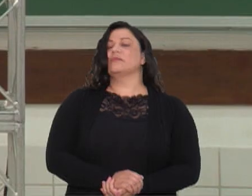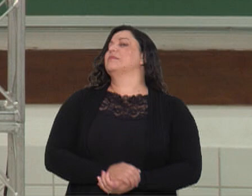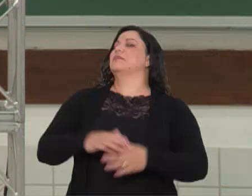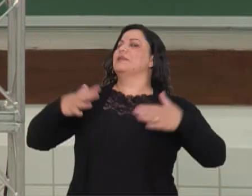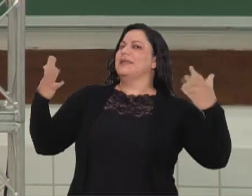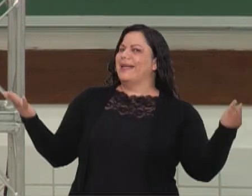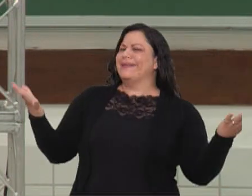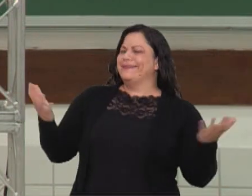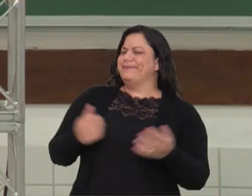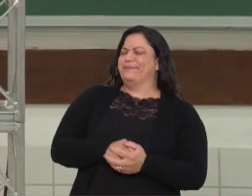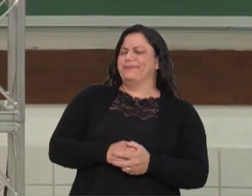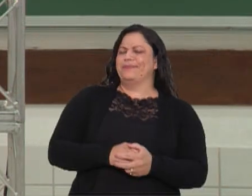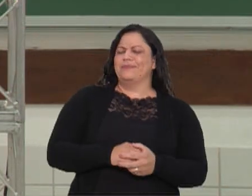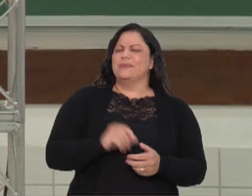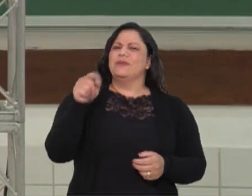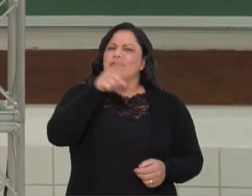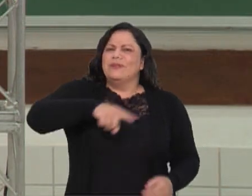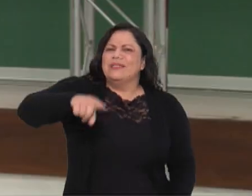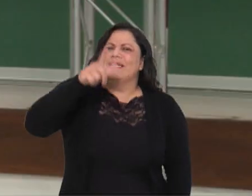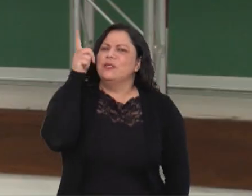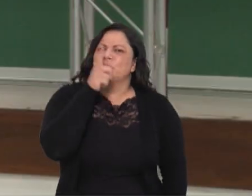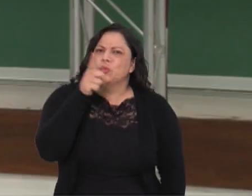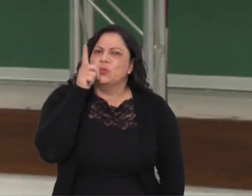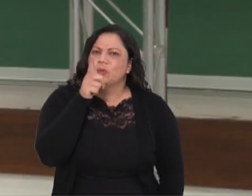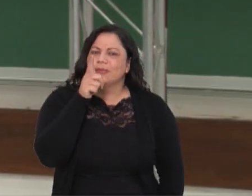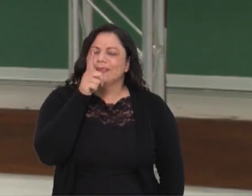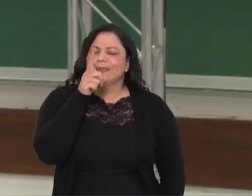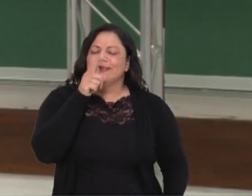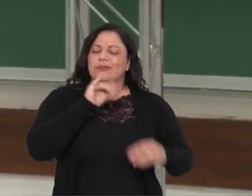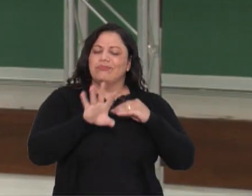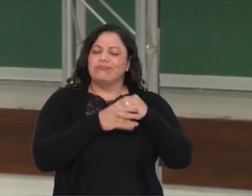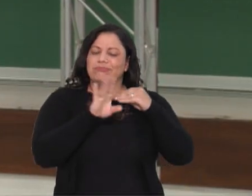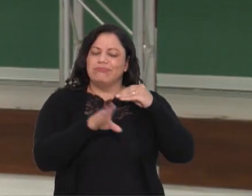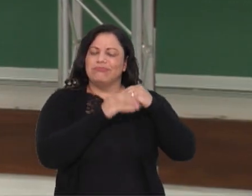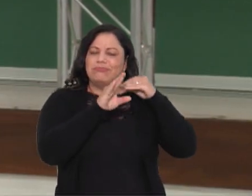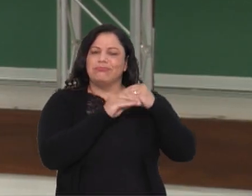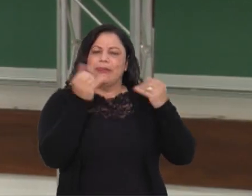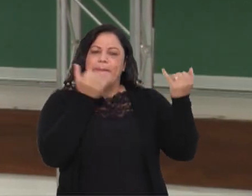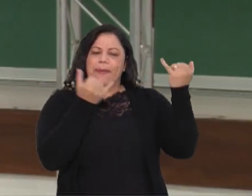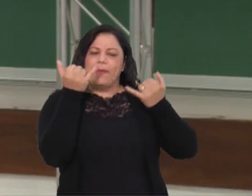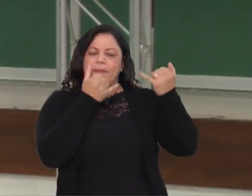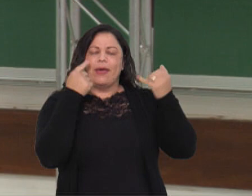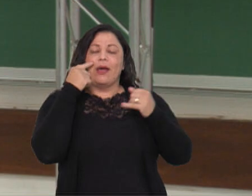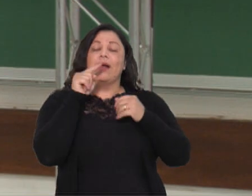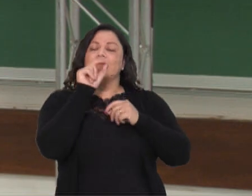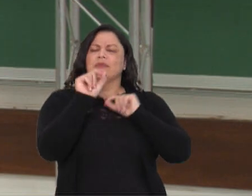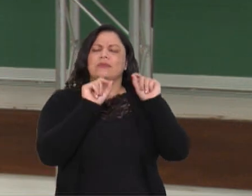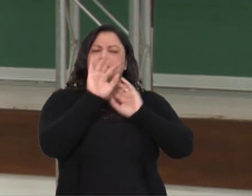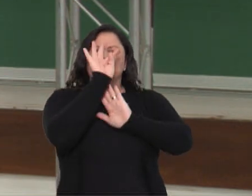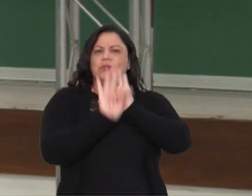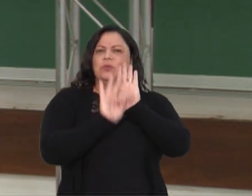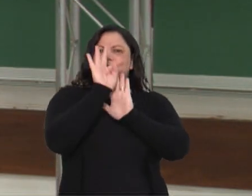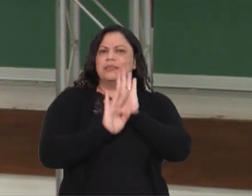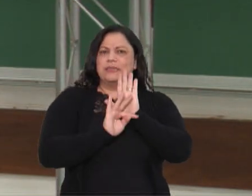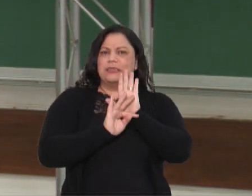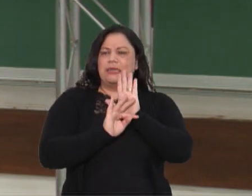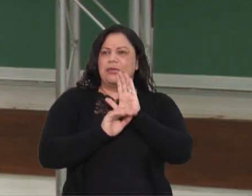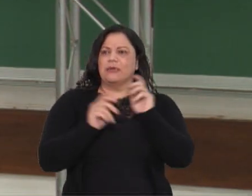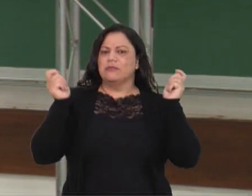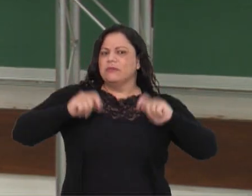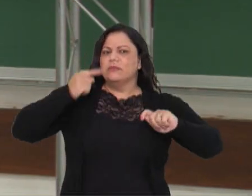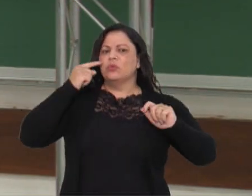E aí, pessoal, conseguiram recuperar as informações de onde esse texto veio, onde ele